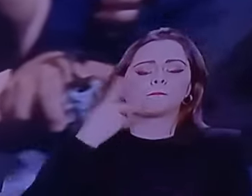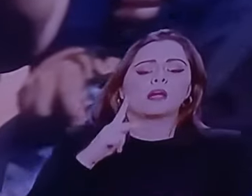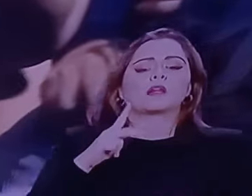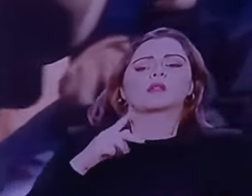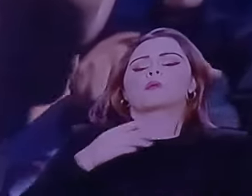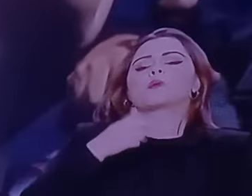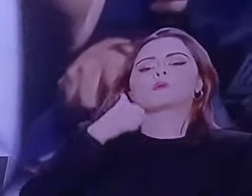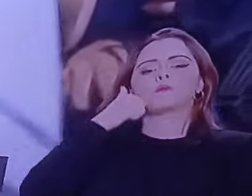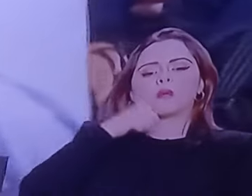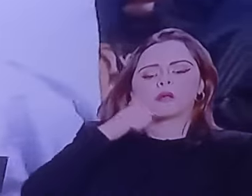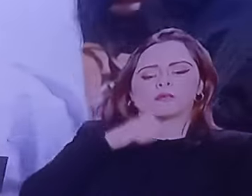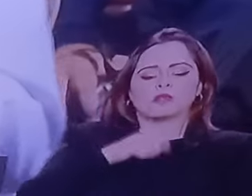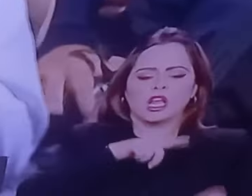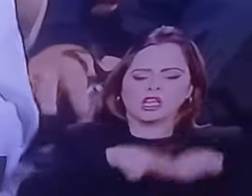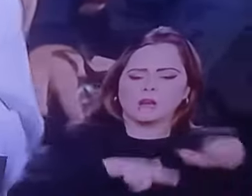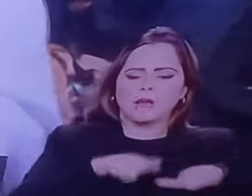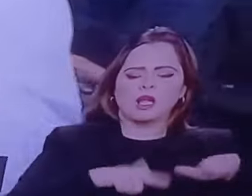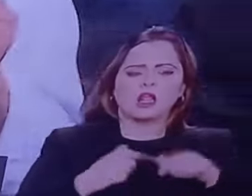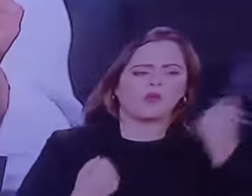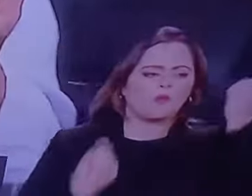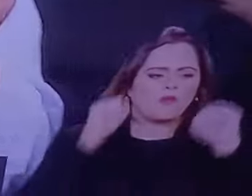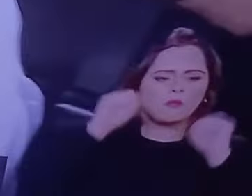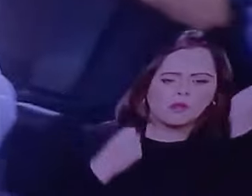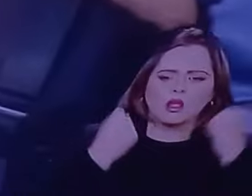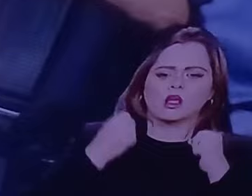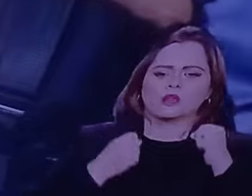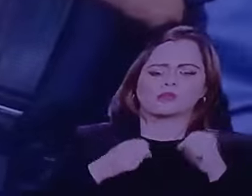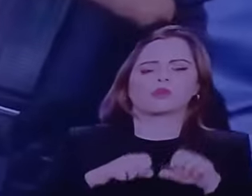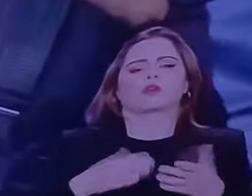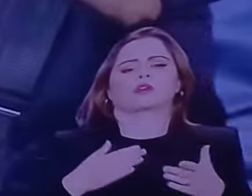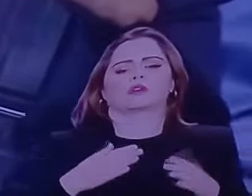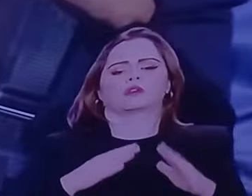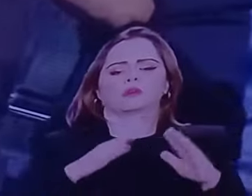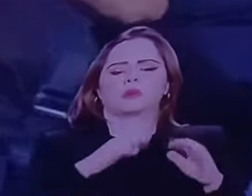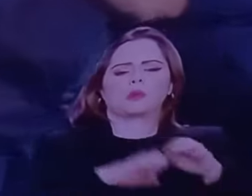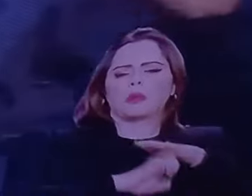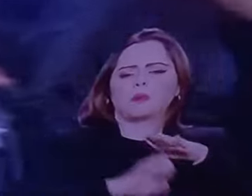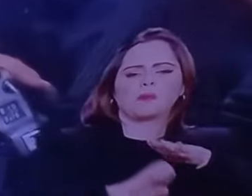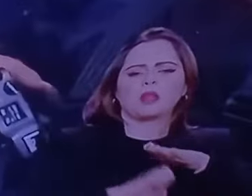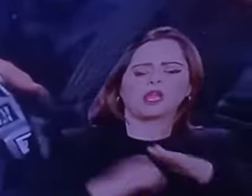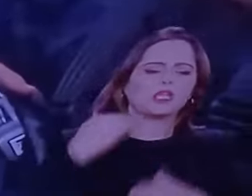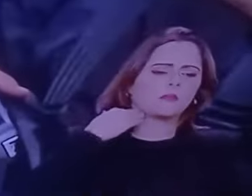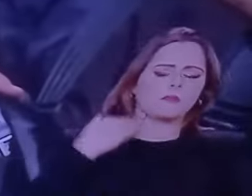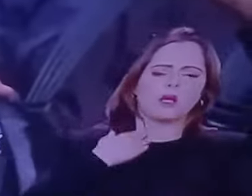escritório, trabalhe numa fábrica, trabalhe num banco, trabalhe em qualquer